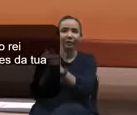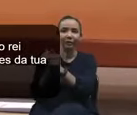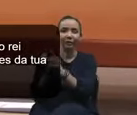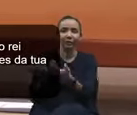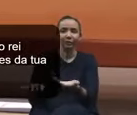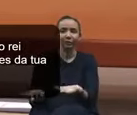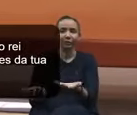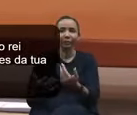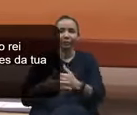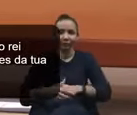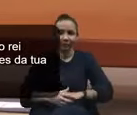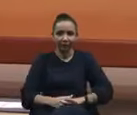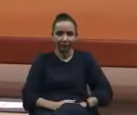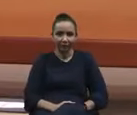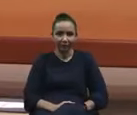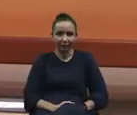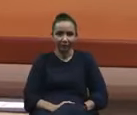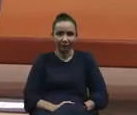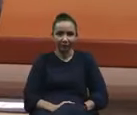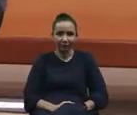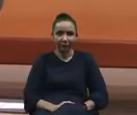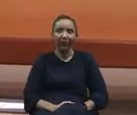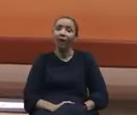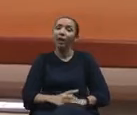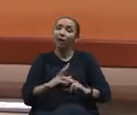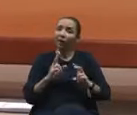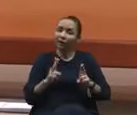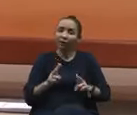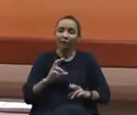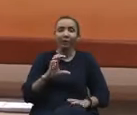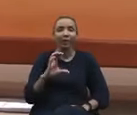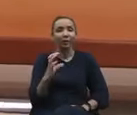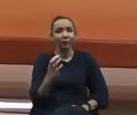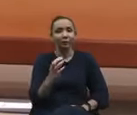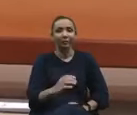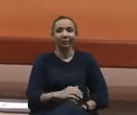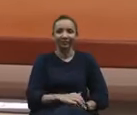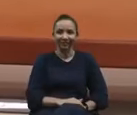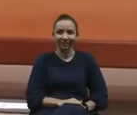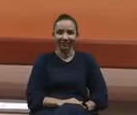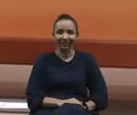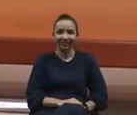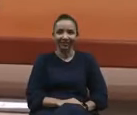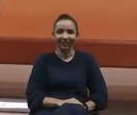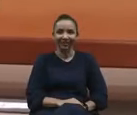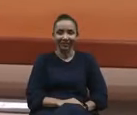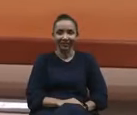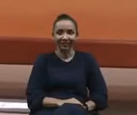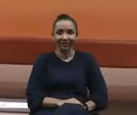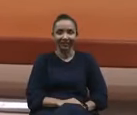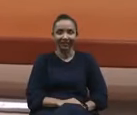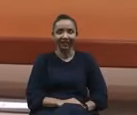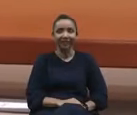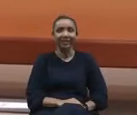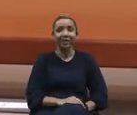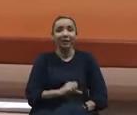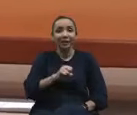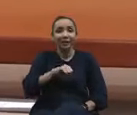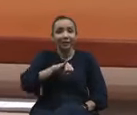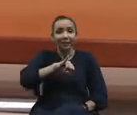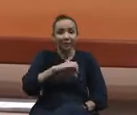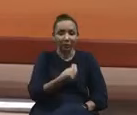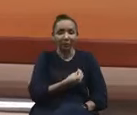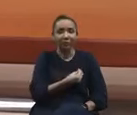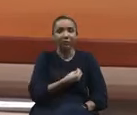morrerás aí o vinho deu a meia volta e foi pra casa isso aqui é o sobrenat e os astrólogos que fizeram curso que fizeram